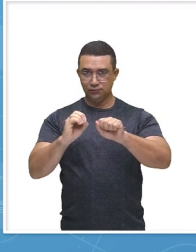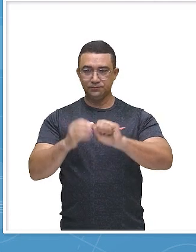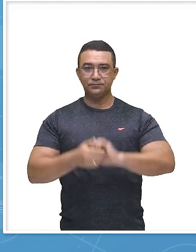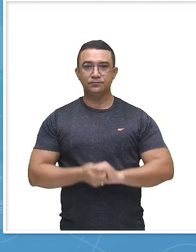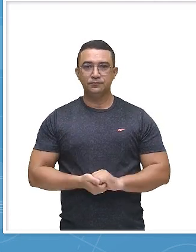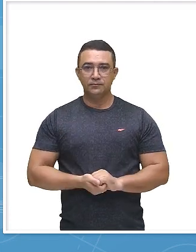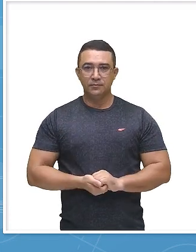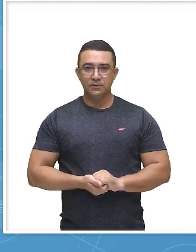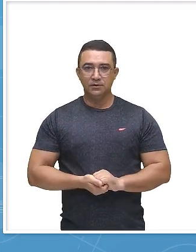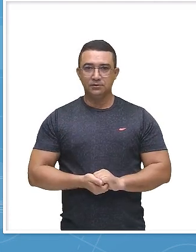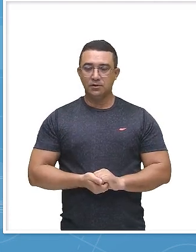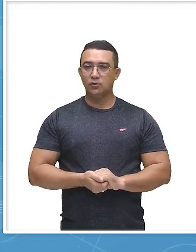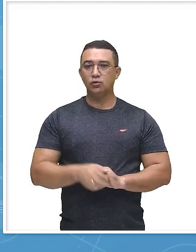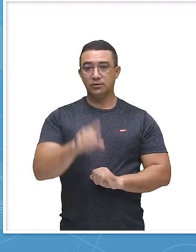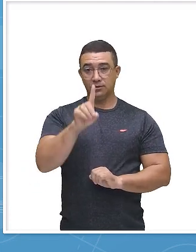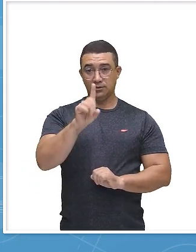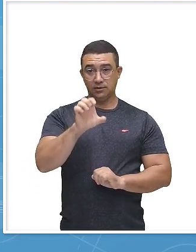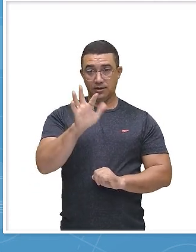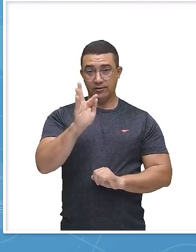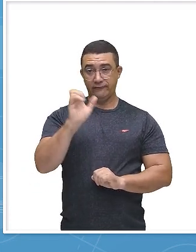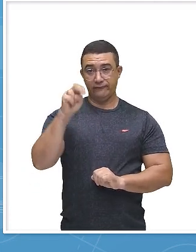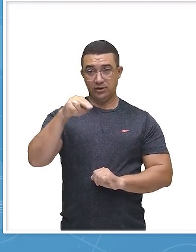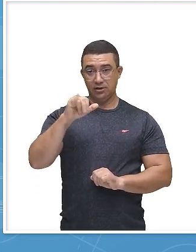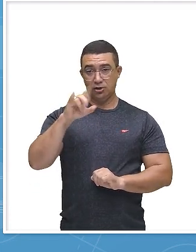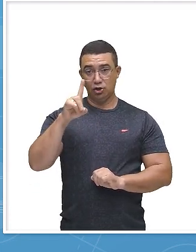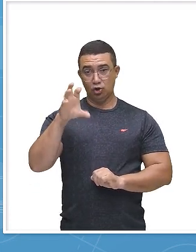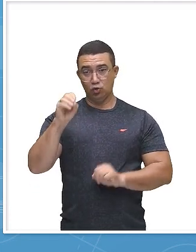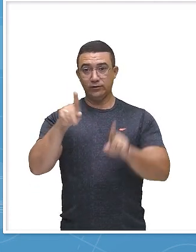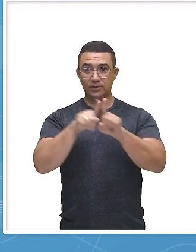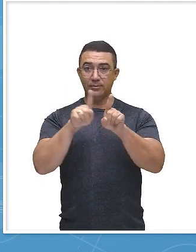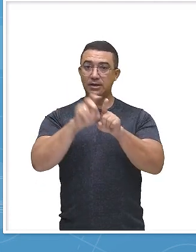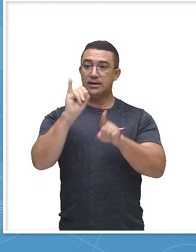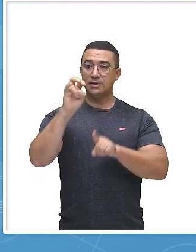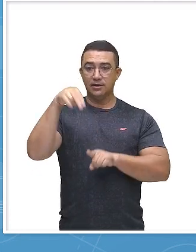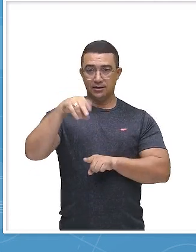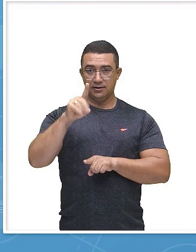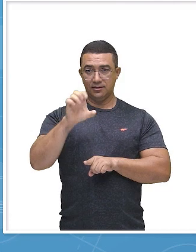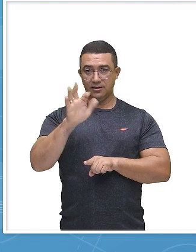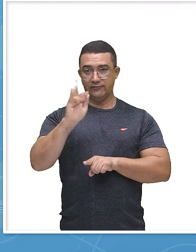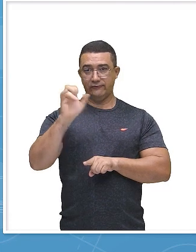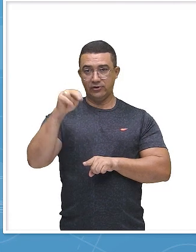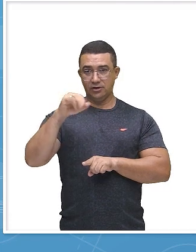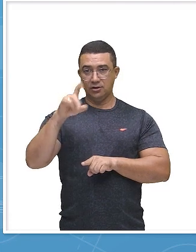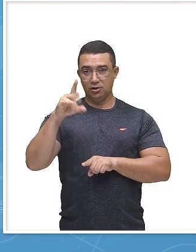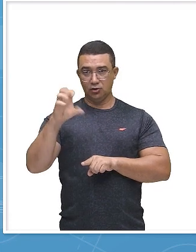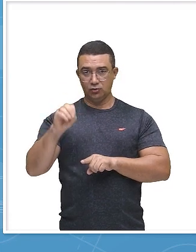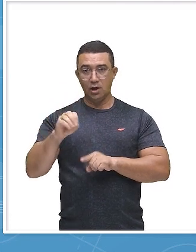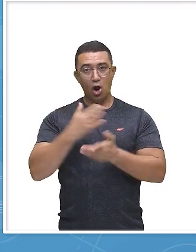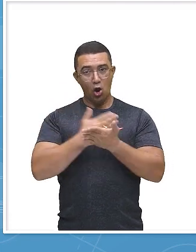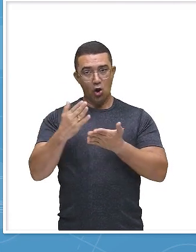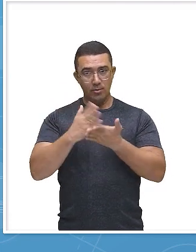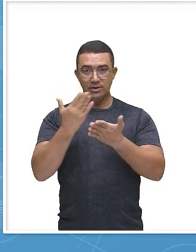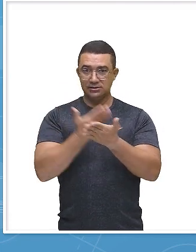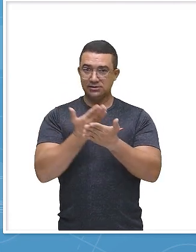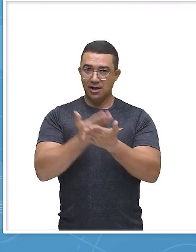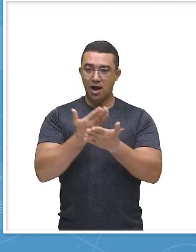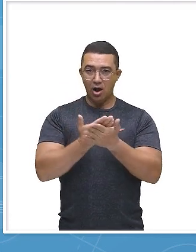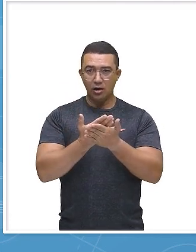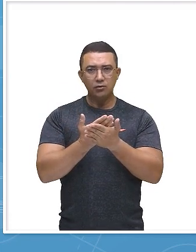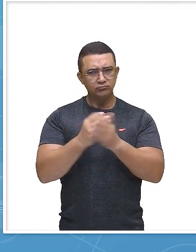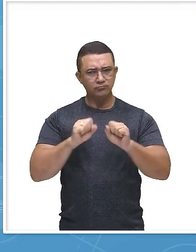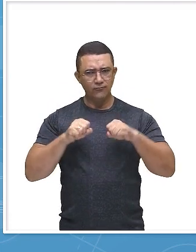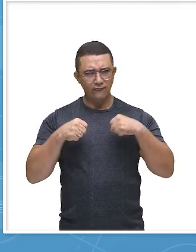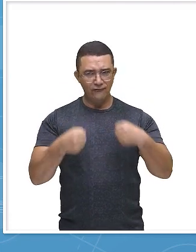estudar os artigos definidos e indefinidos. Então, vamos lá, pessoal. Vamos começar a nossa aula com muita energia, hein? Quero